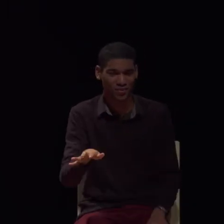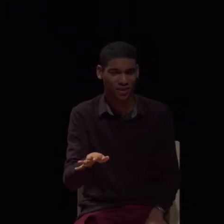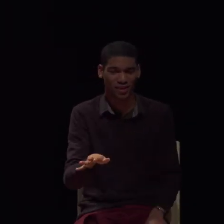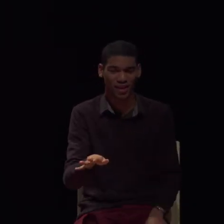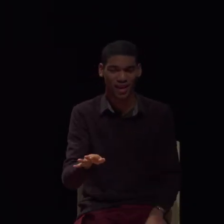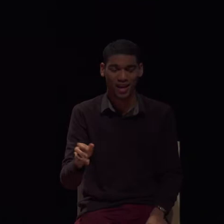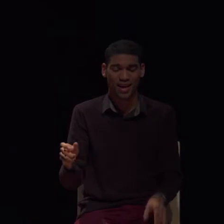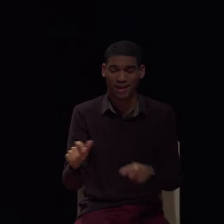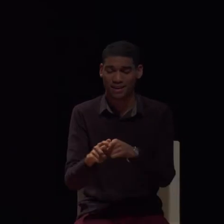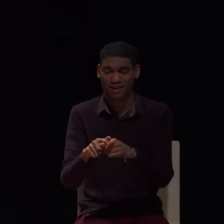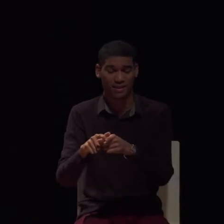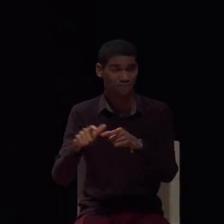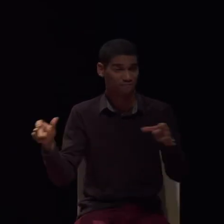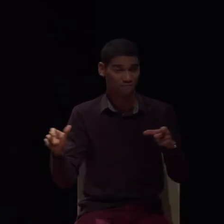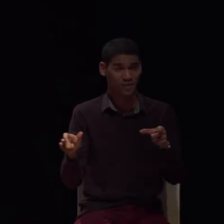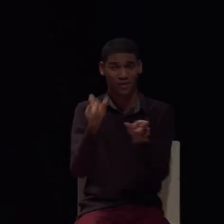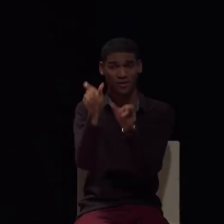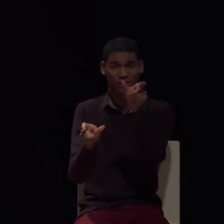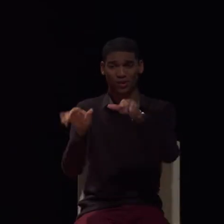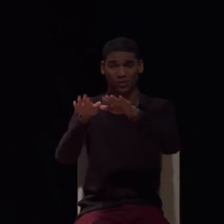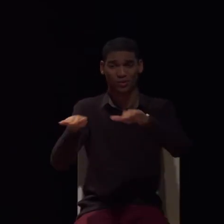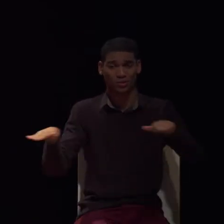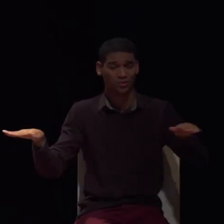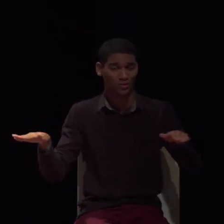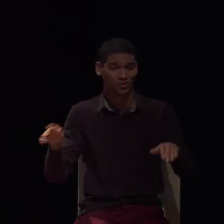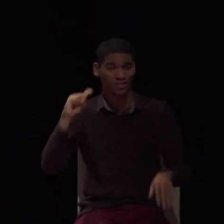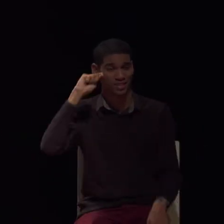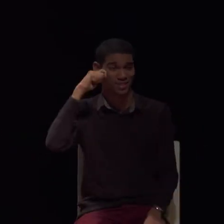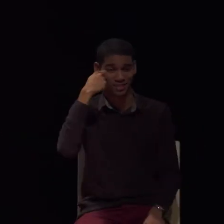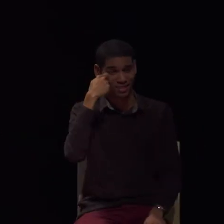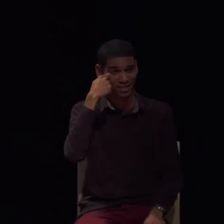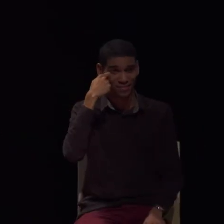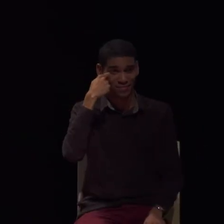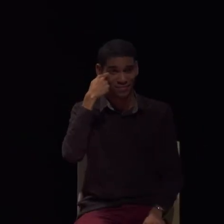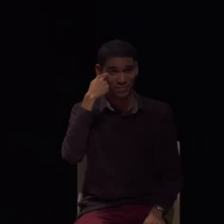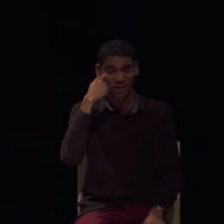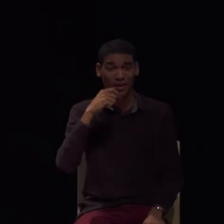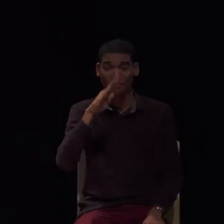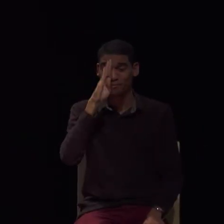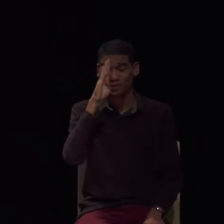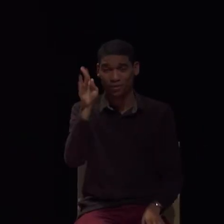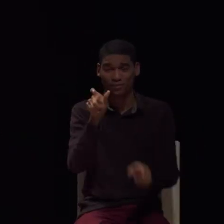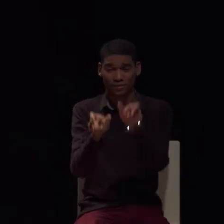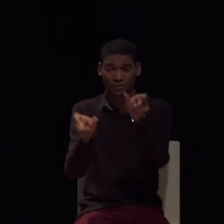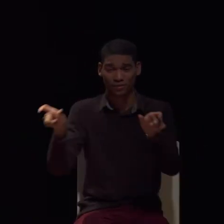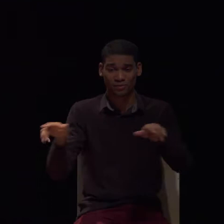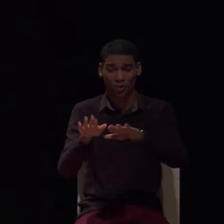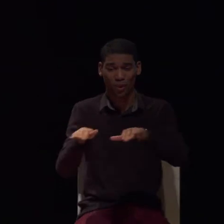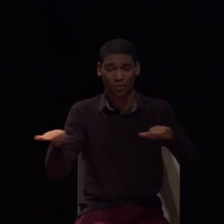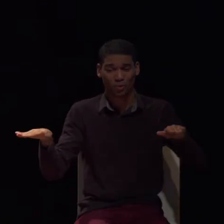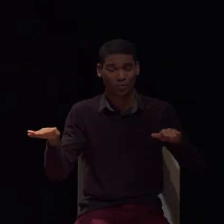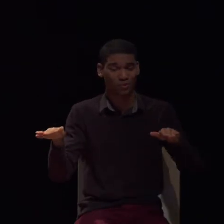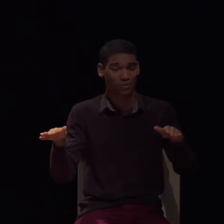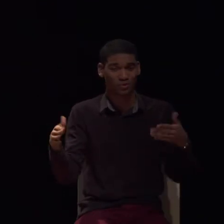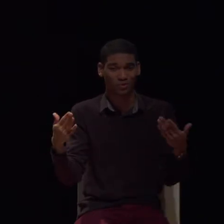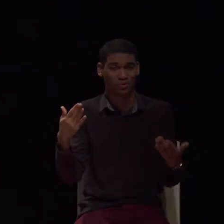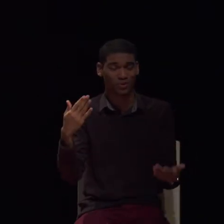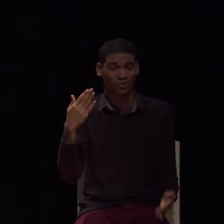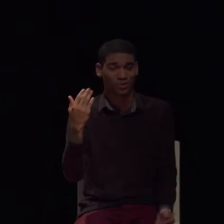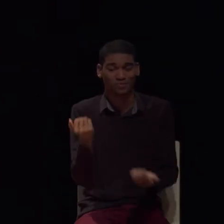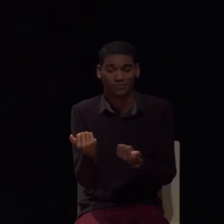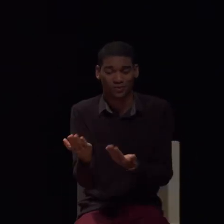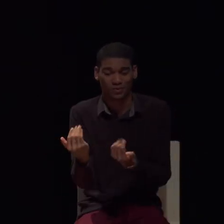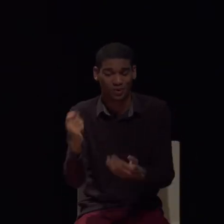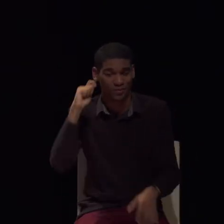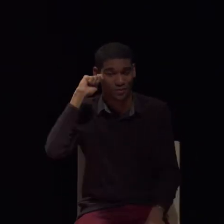são os pretos que estão na educação de jovens e adultos principalmente os pretos jovens hoje nos anos finais do ensino fundamental